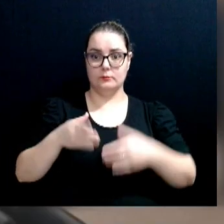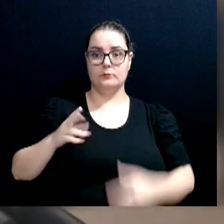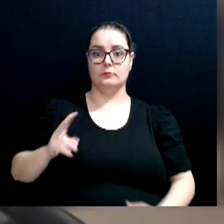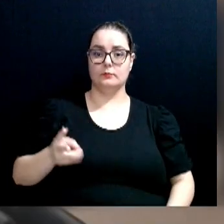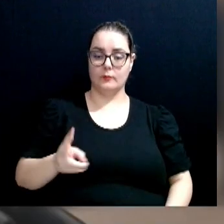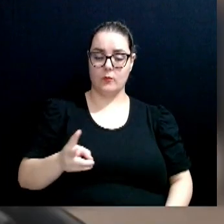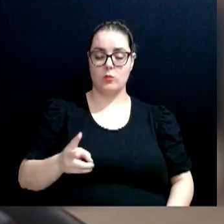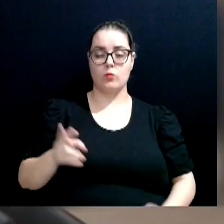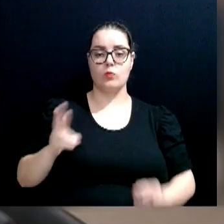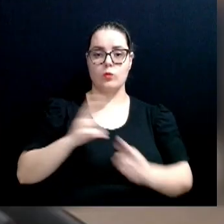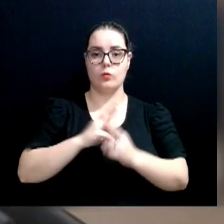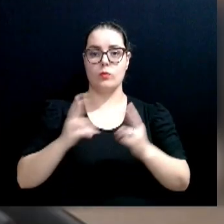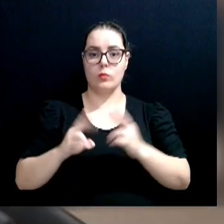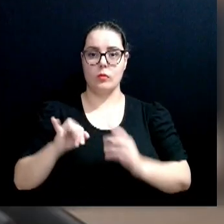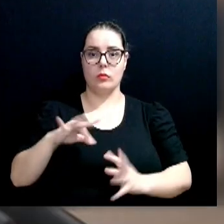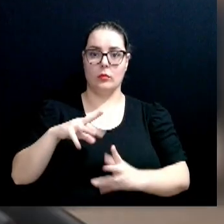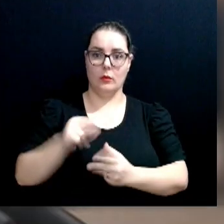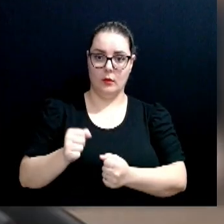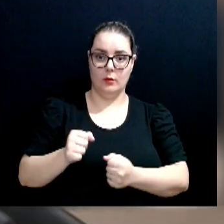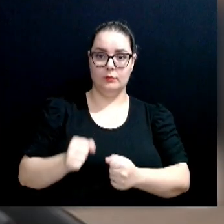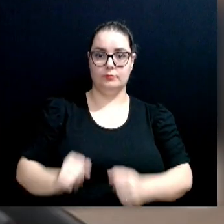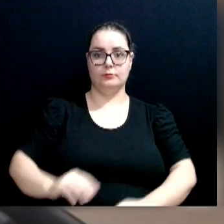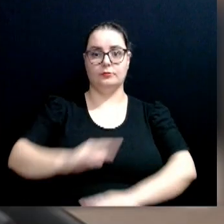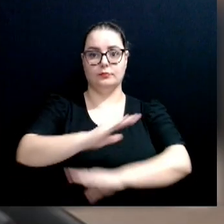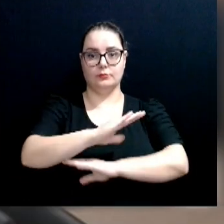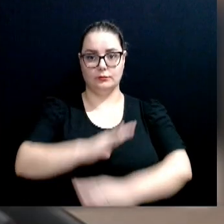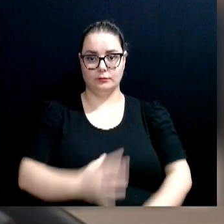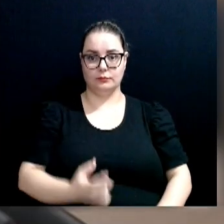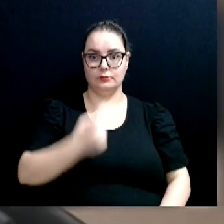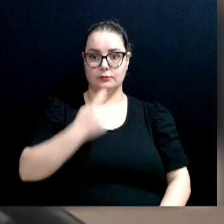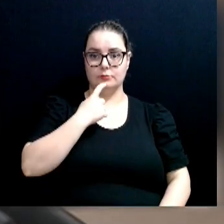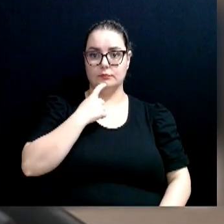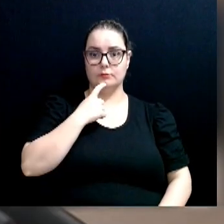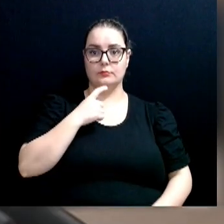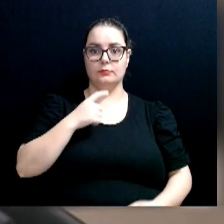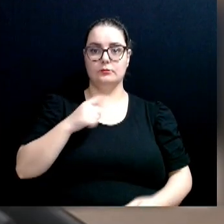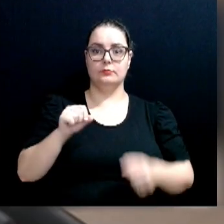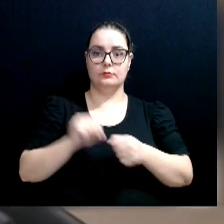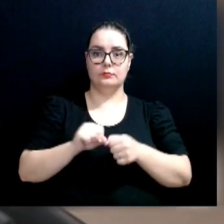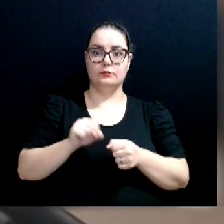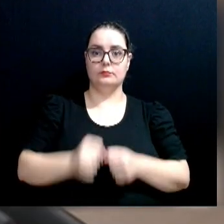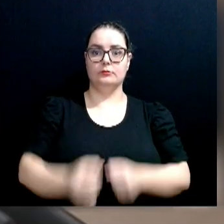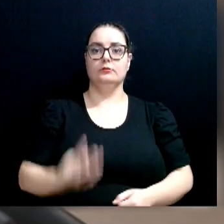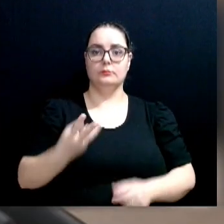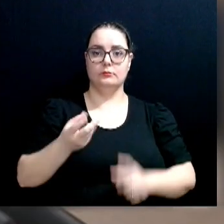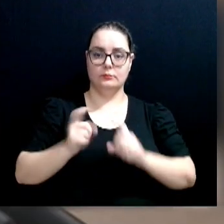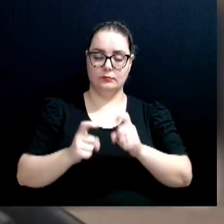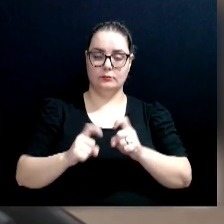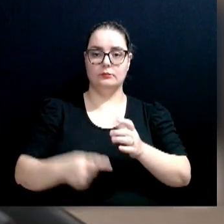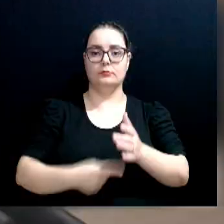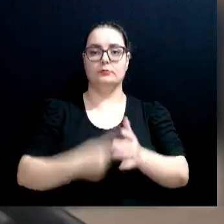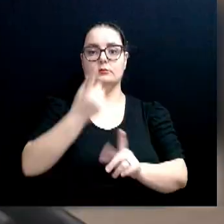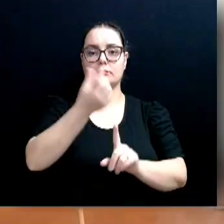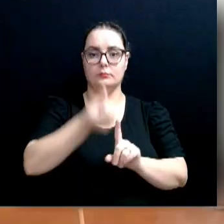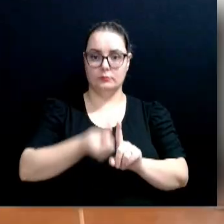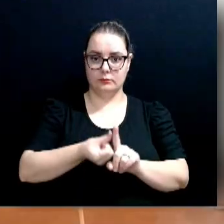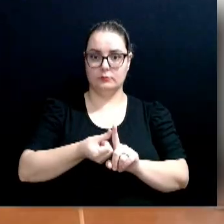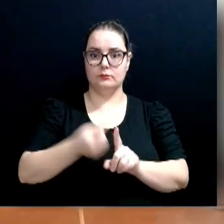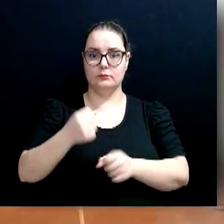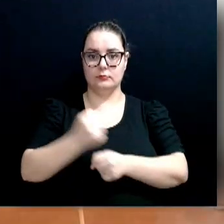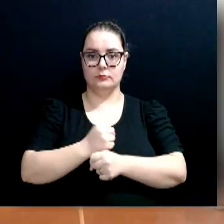Relações Internacionais da Câmara de Campinas realizou 3 reuniões no primeiro semestre deste